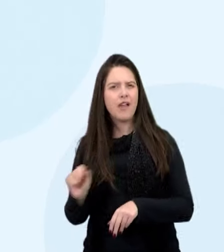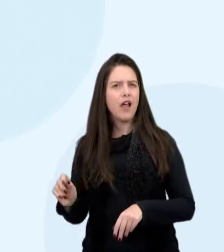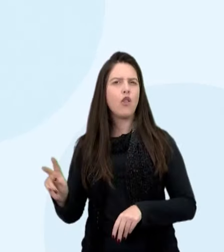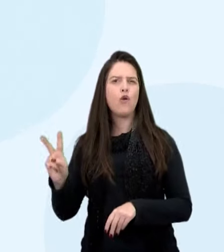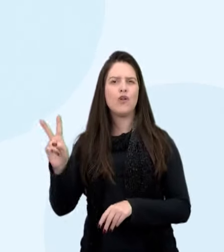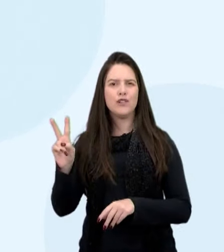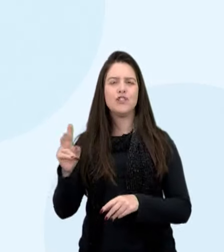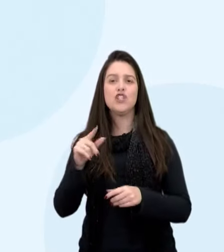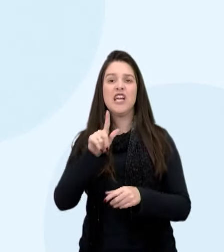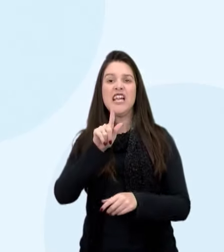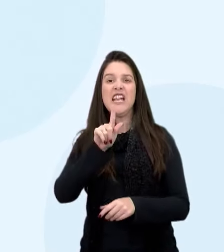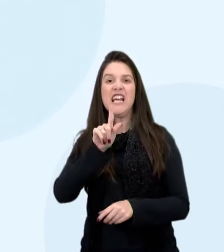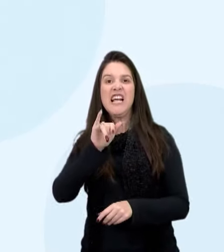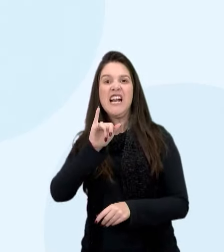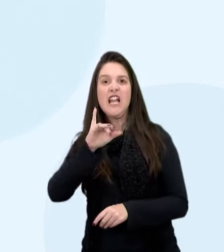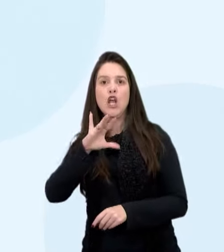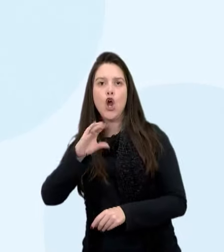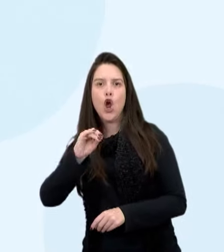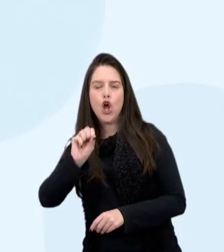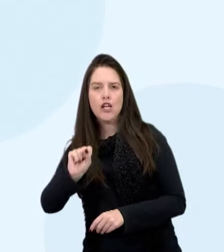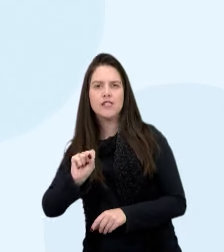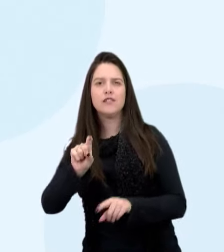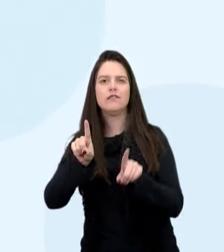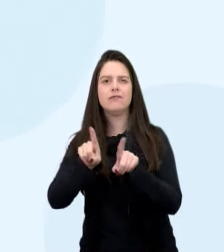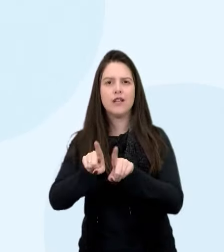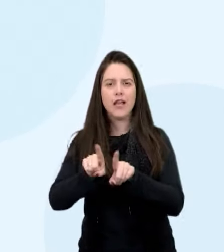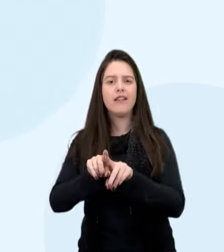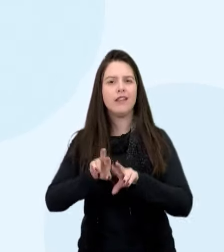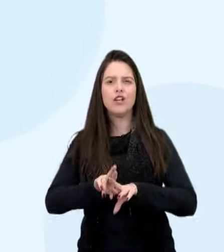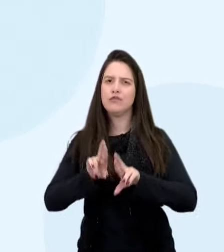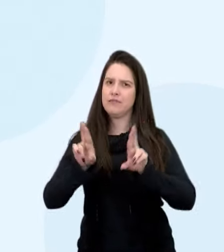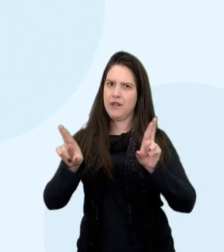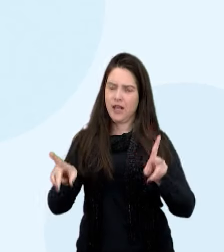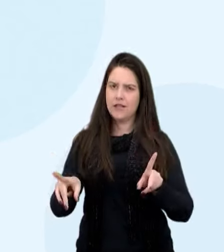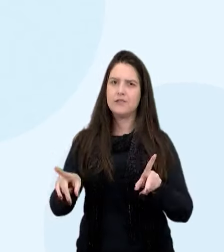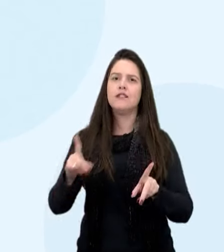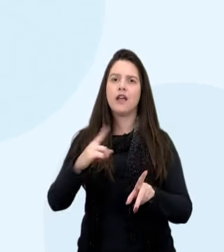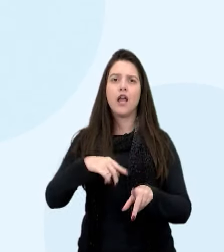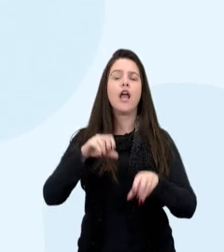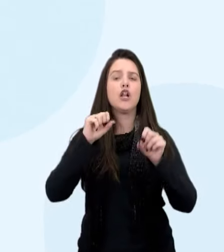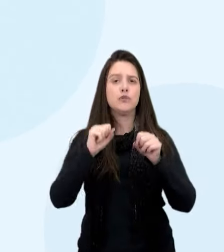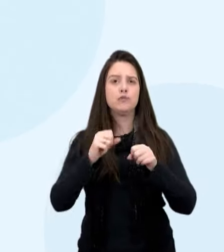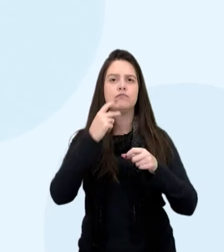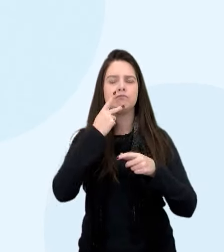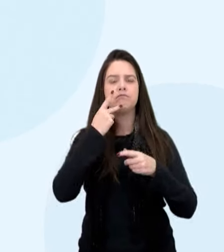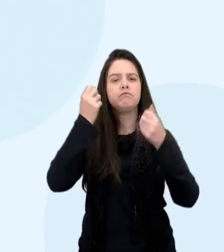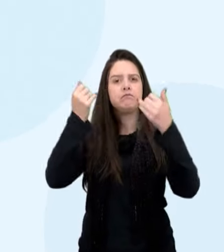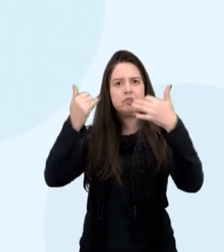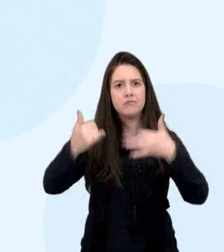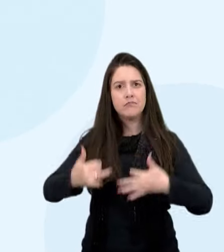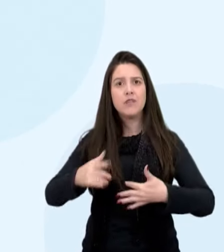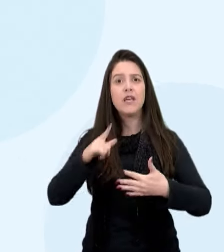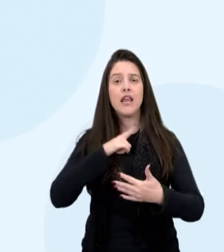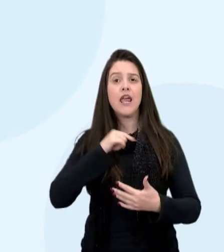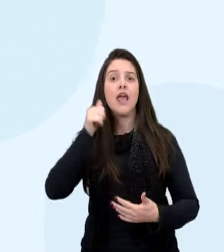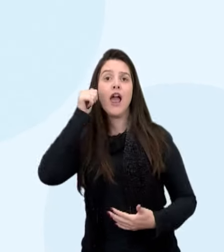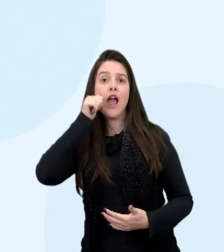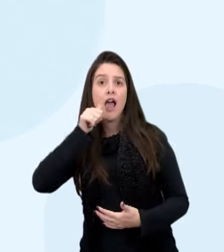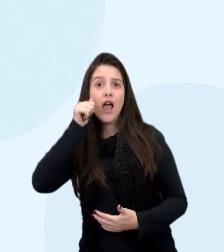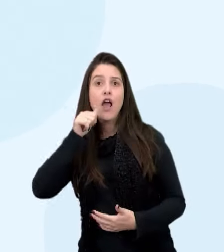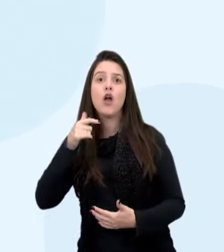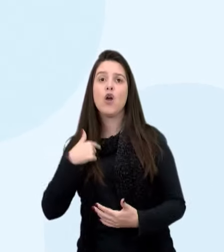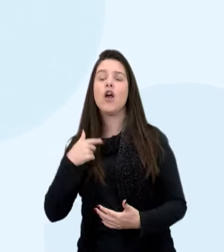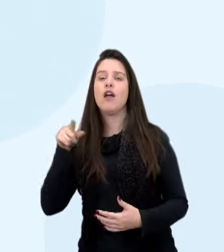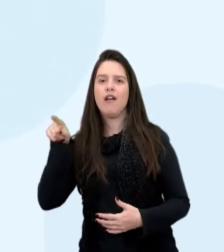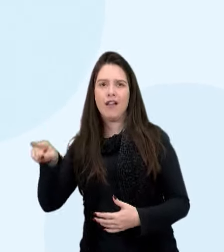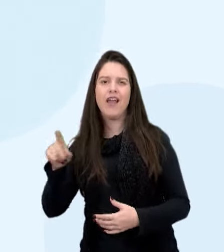de glicose acima dos valores de referência, então a gente pode dizer nesse caso que essa mulher ela está aí